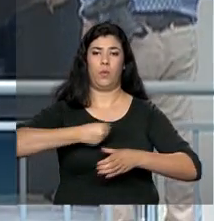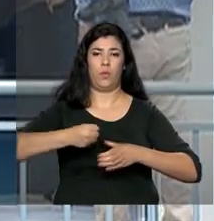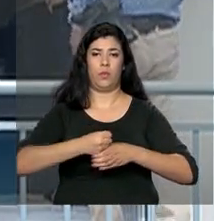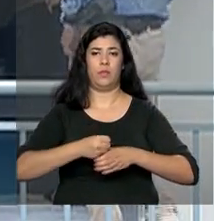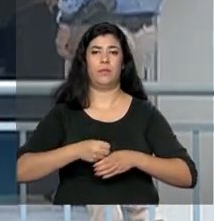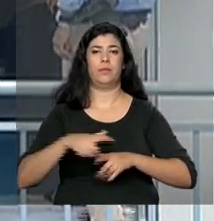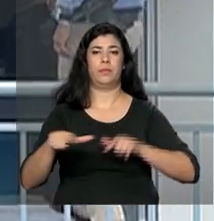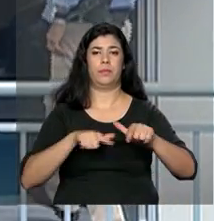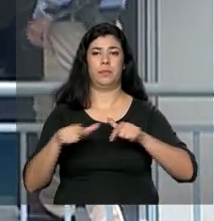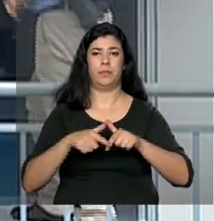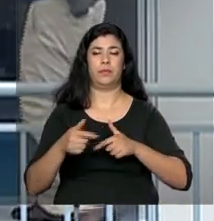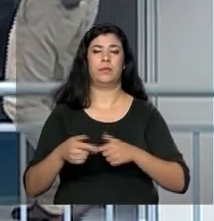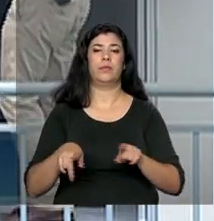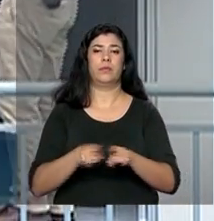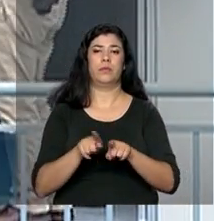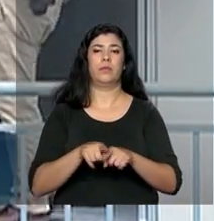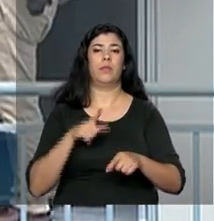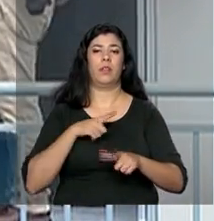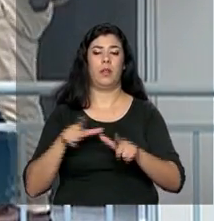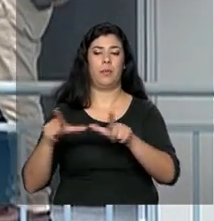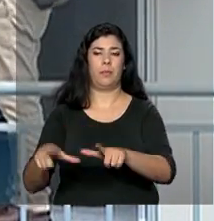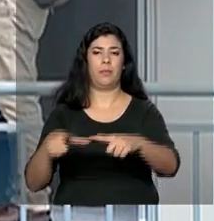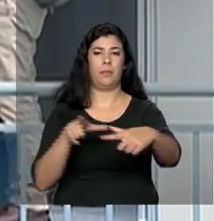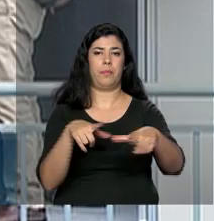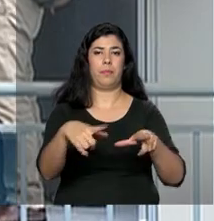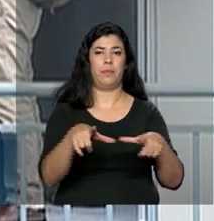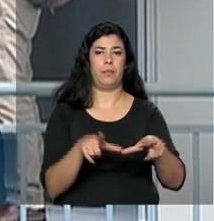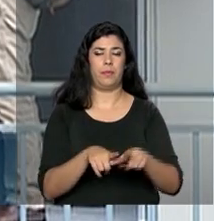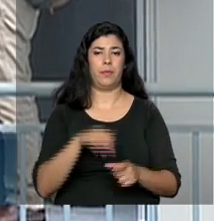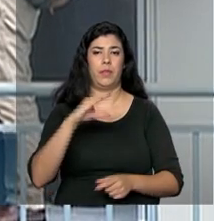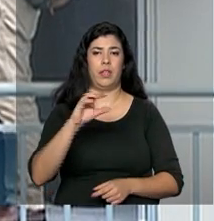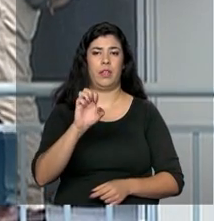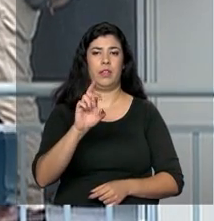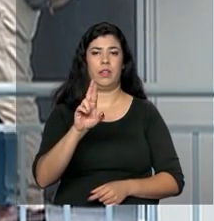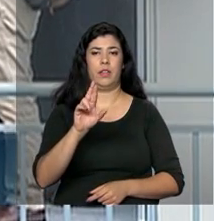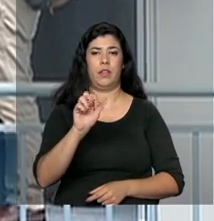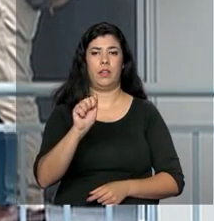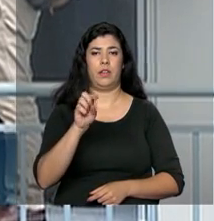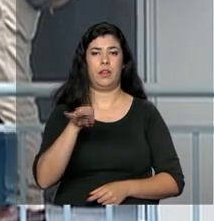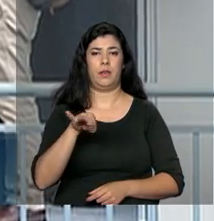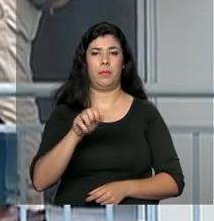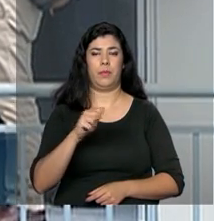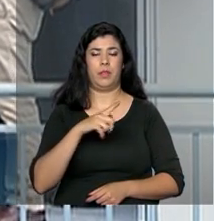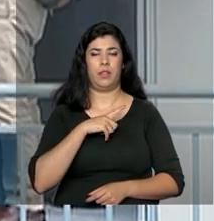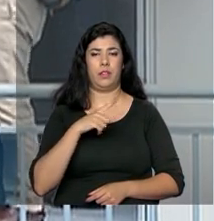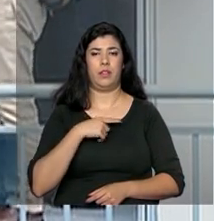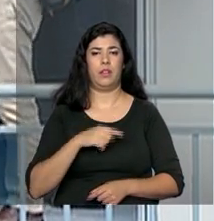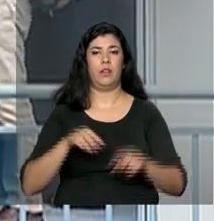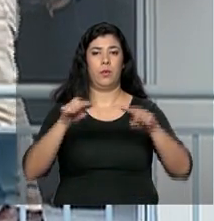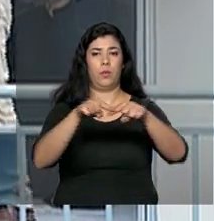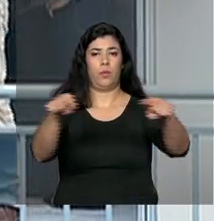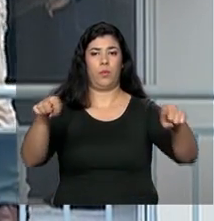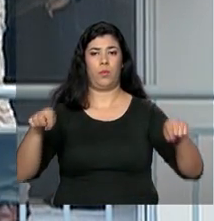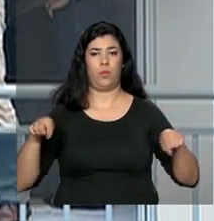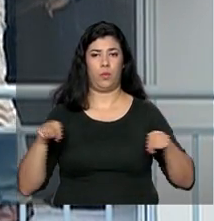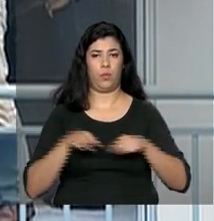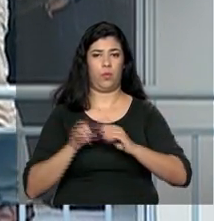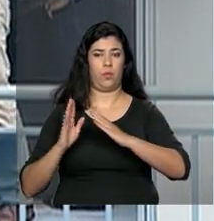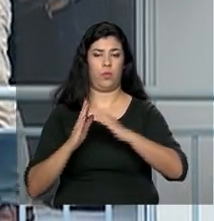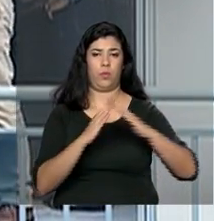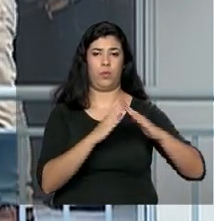ambientes também tem piso cerâmico o condomínio ele tem duas praças duas